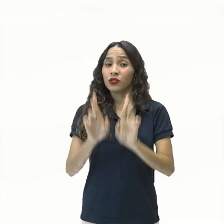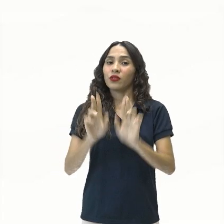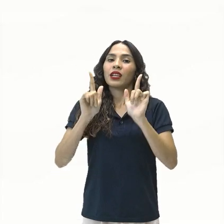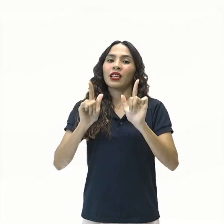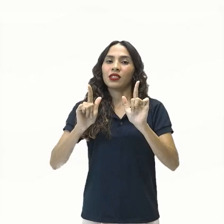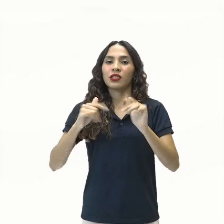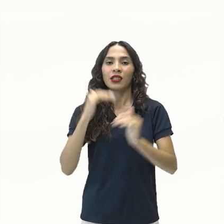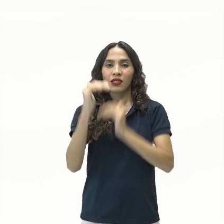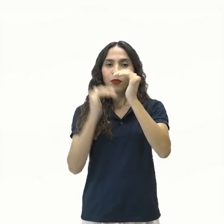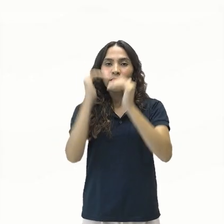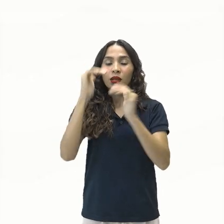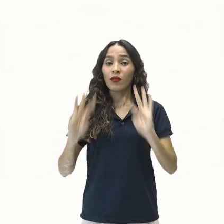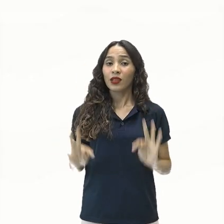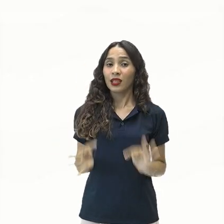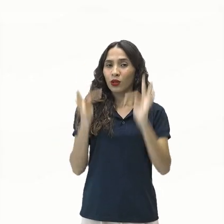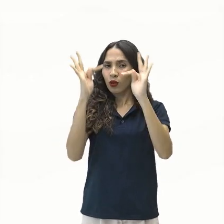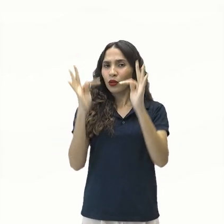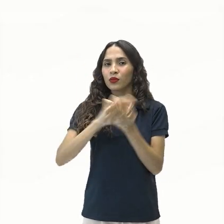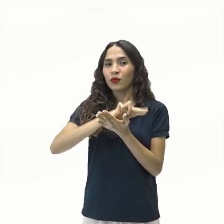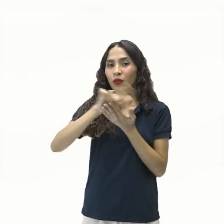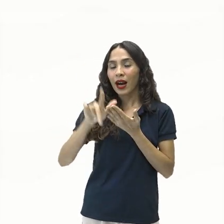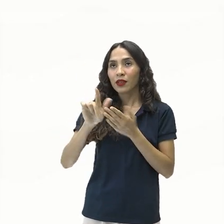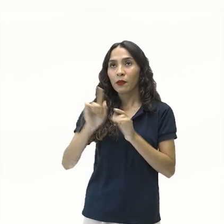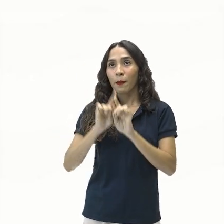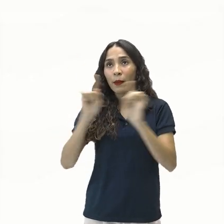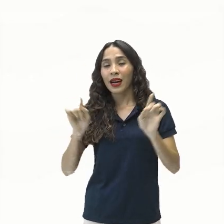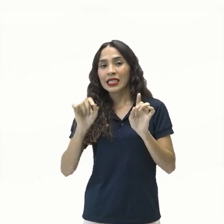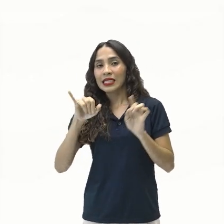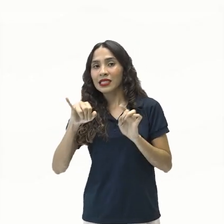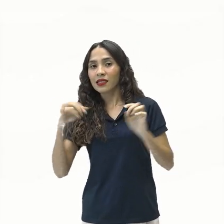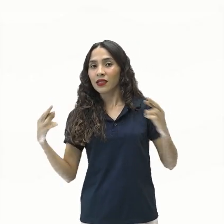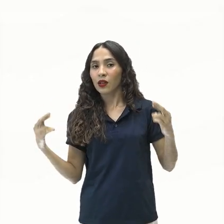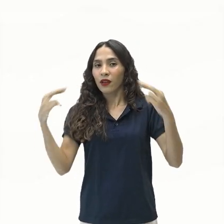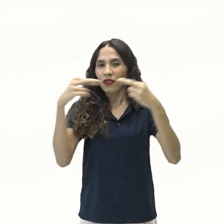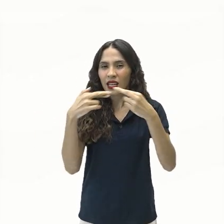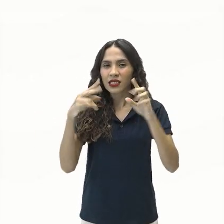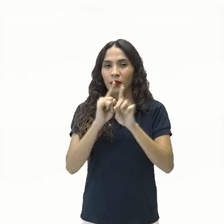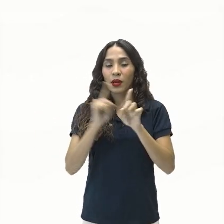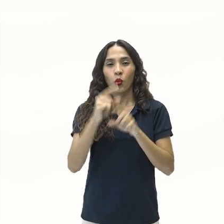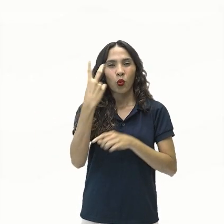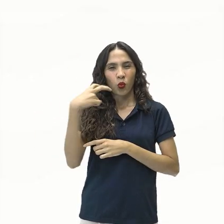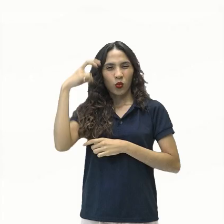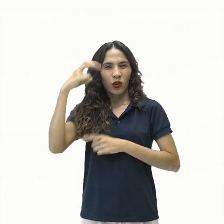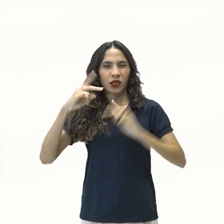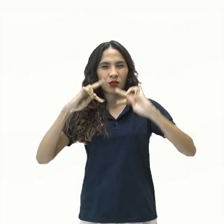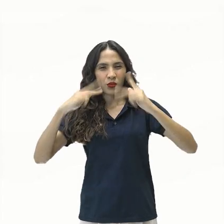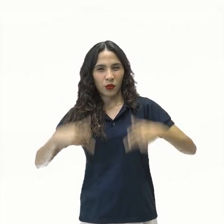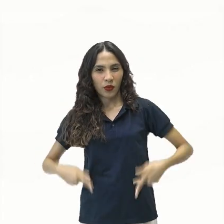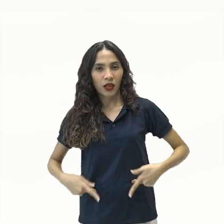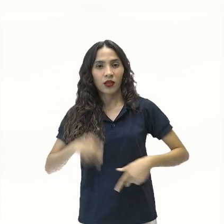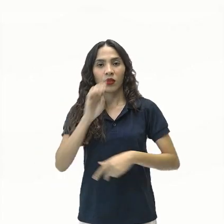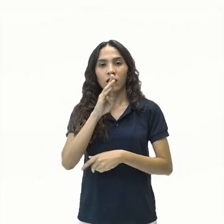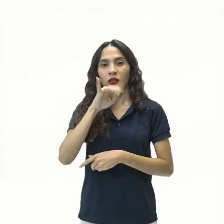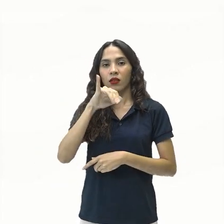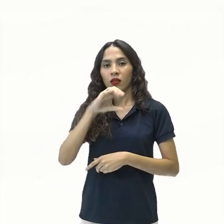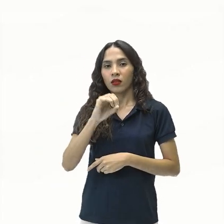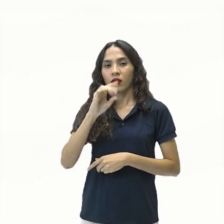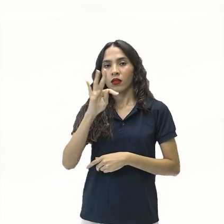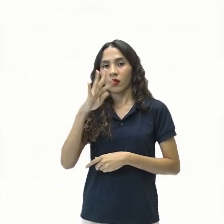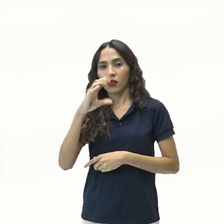entre outros. Então, quando a gente relaciona culturais humanos,